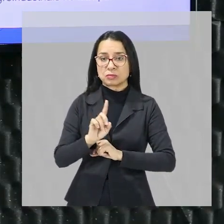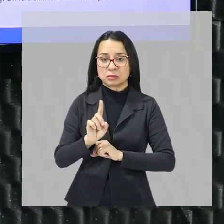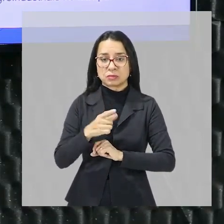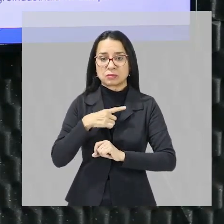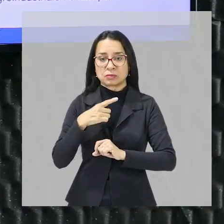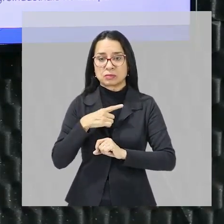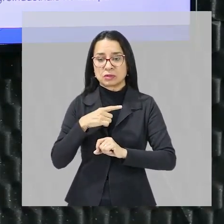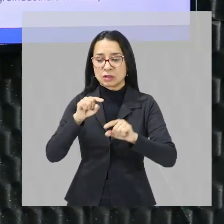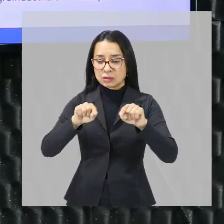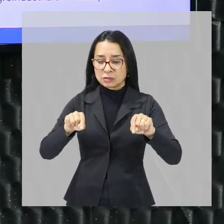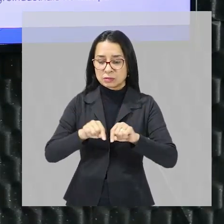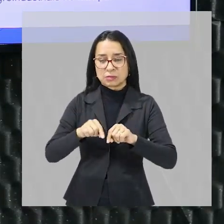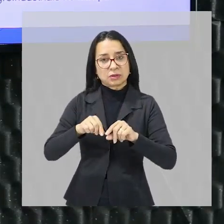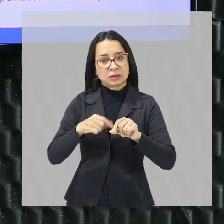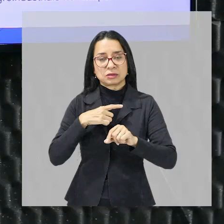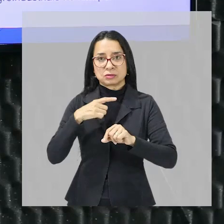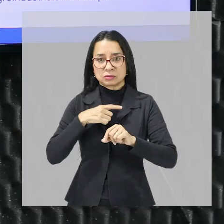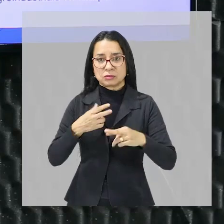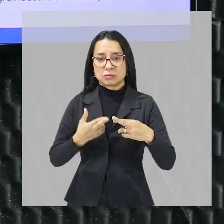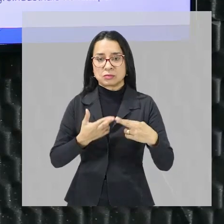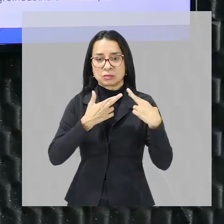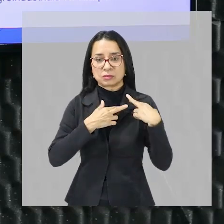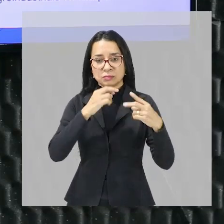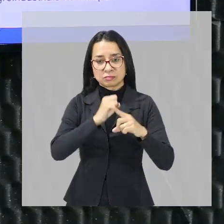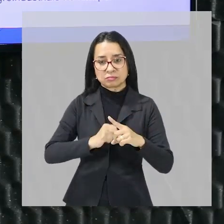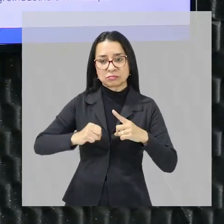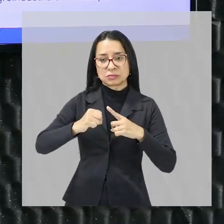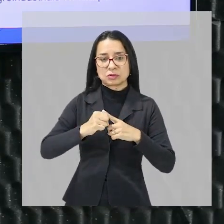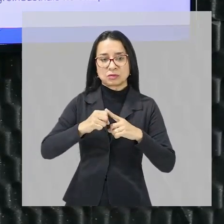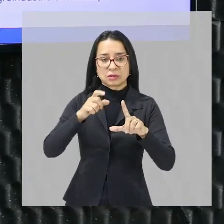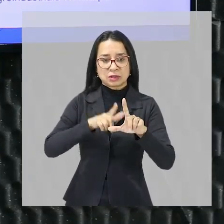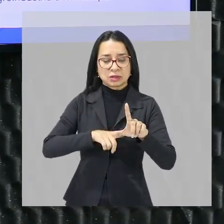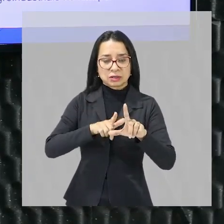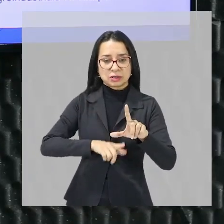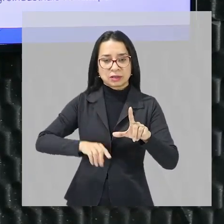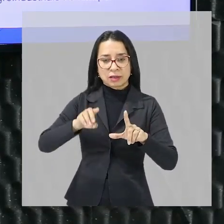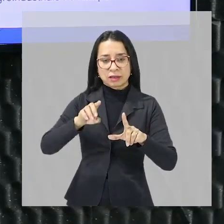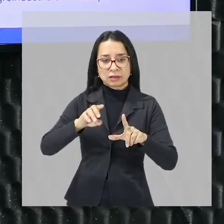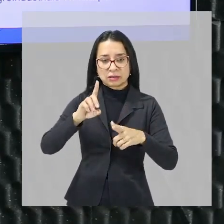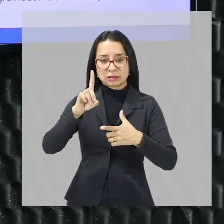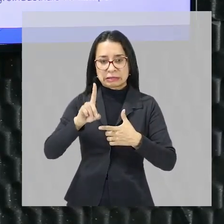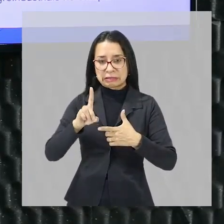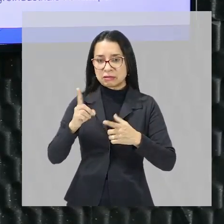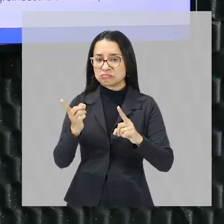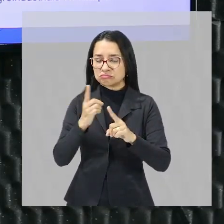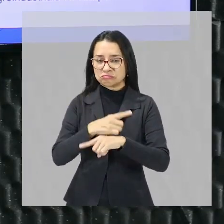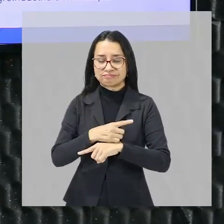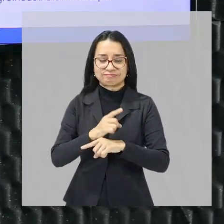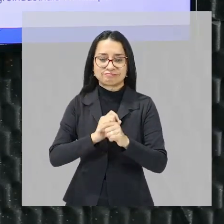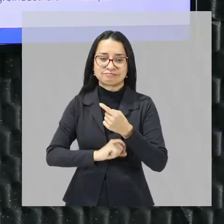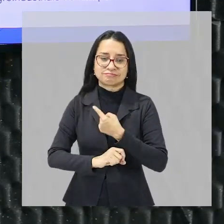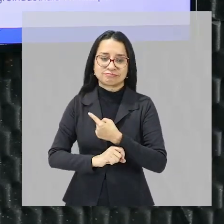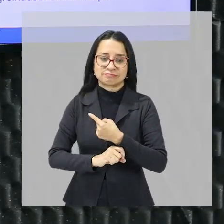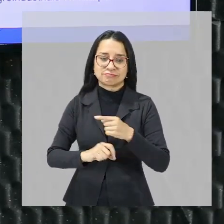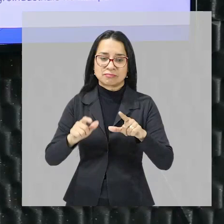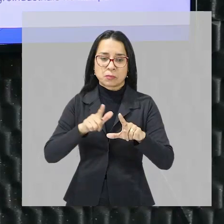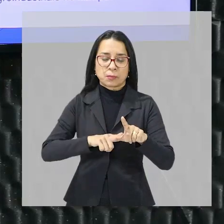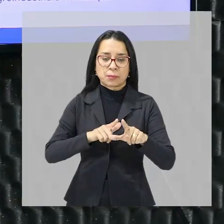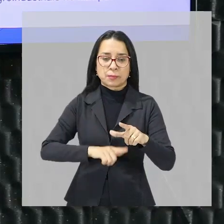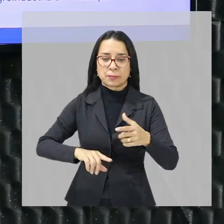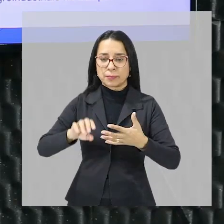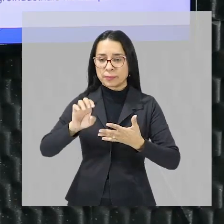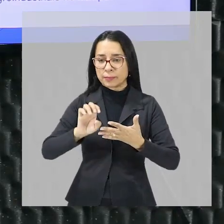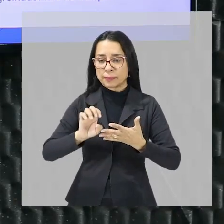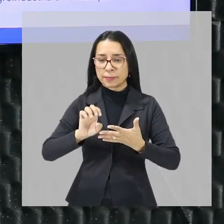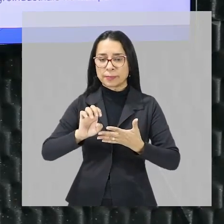função social. Ela não é improdutiva, ela é produtiva. Então a letra D também seria contraditória. Letra E. Coibir,